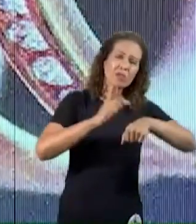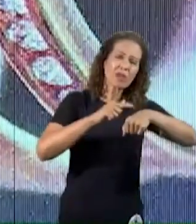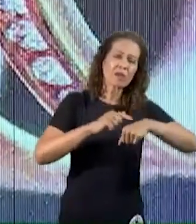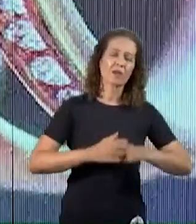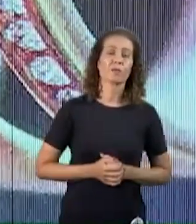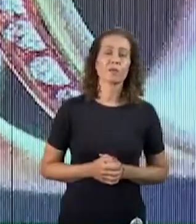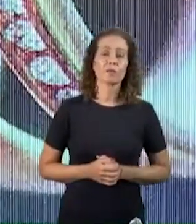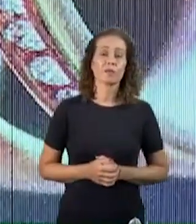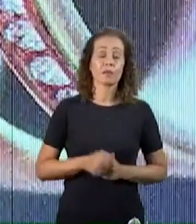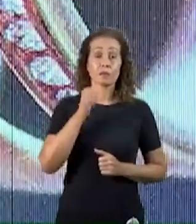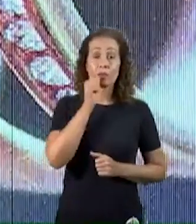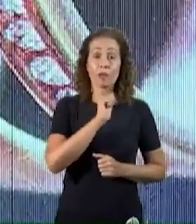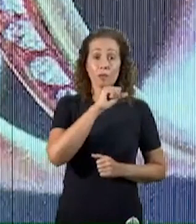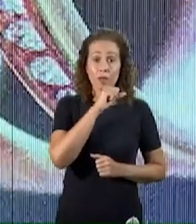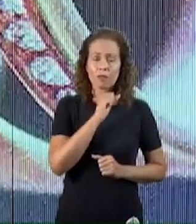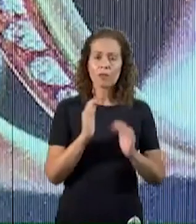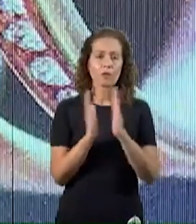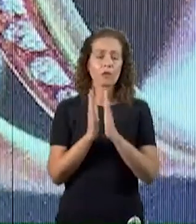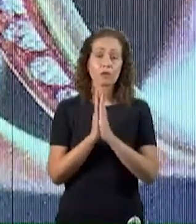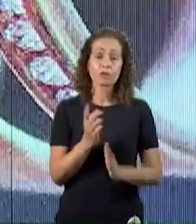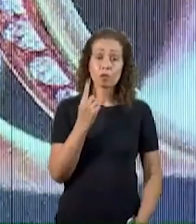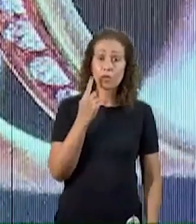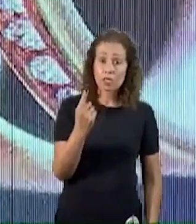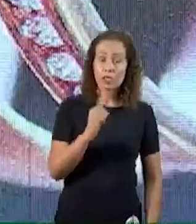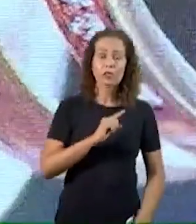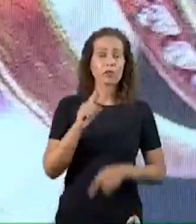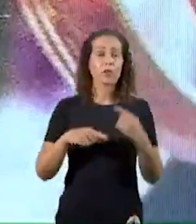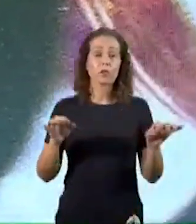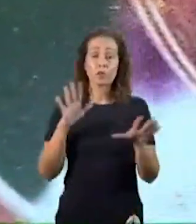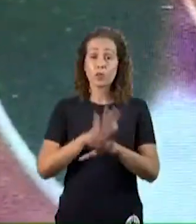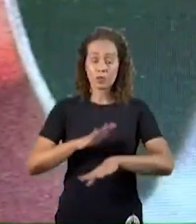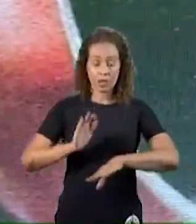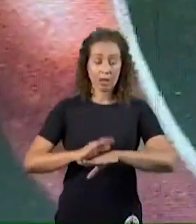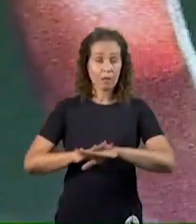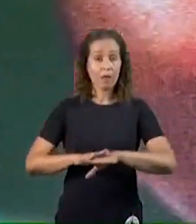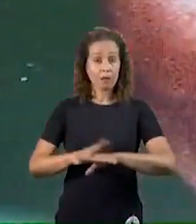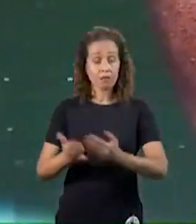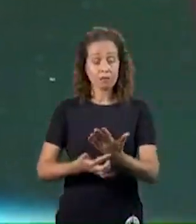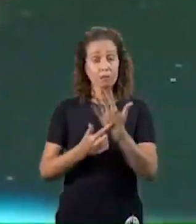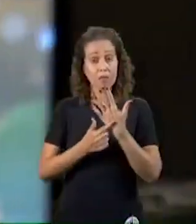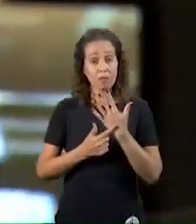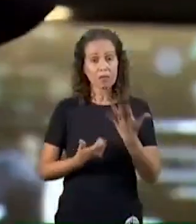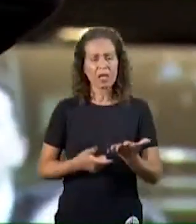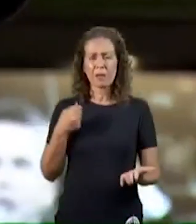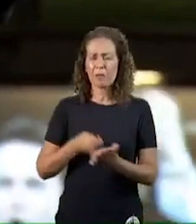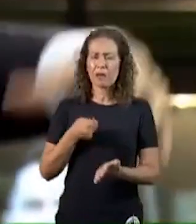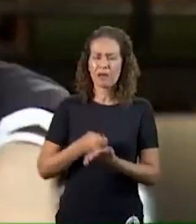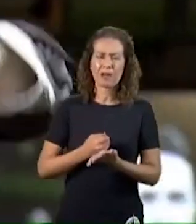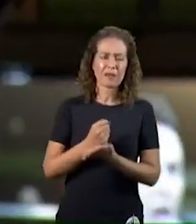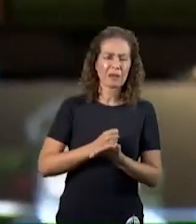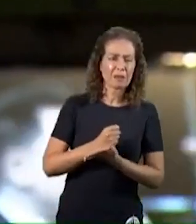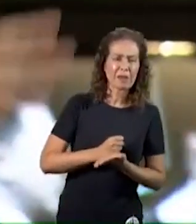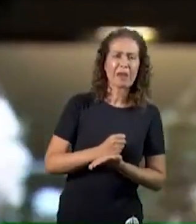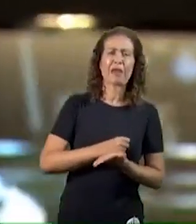A mãe fez uma oração, gente. A menina veio aqui me mostrar a mão dela. Foi uma coisa quase que da noite para o dia. Ela pagava remédio,